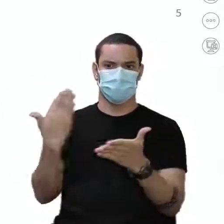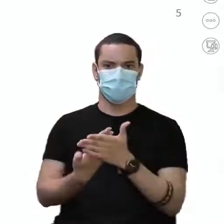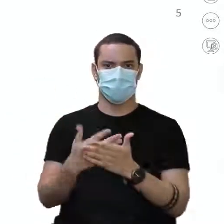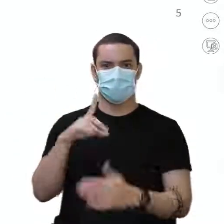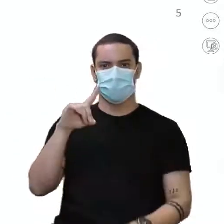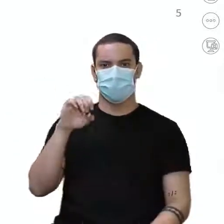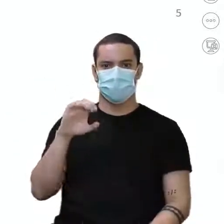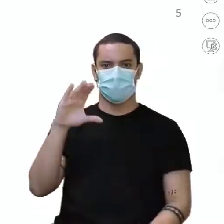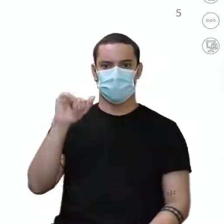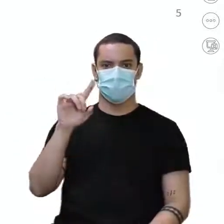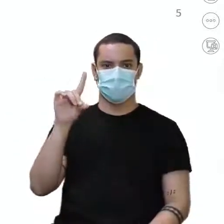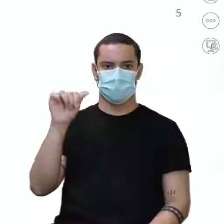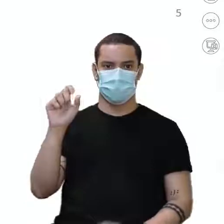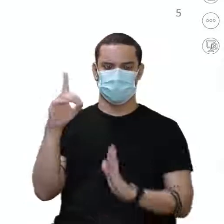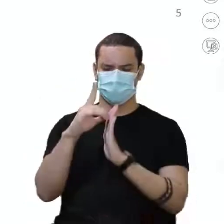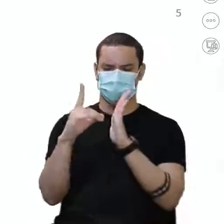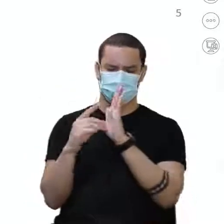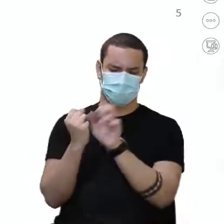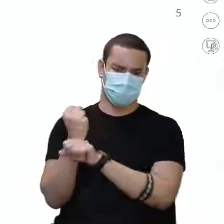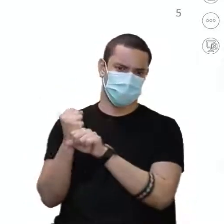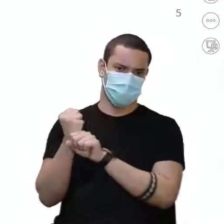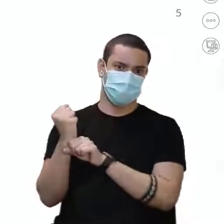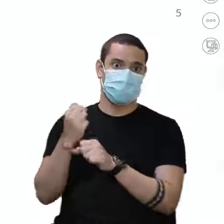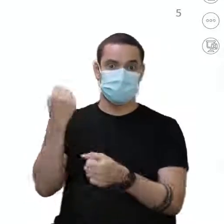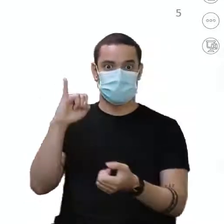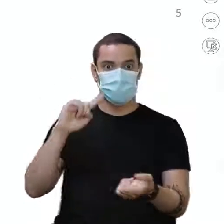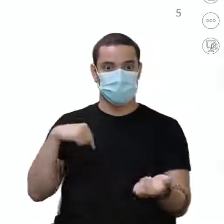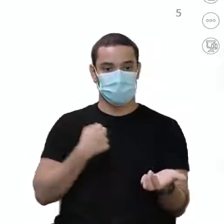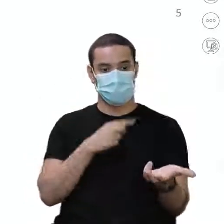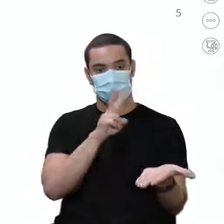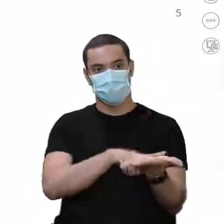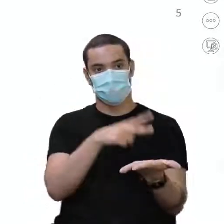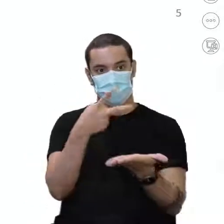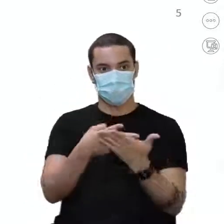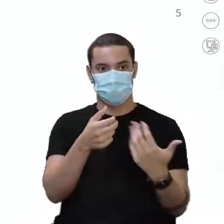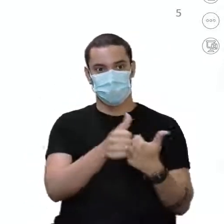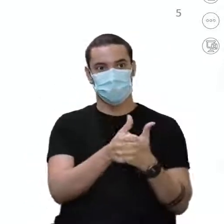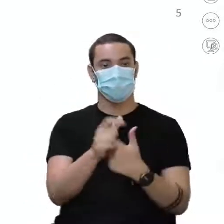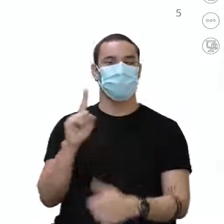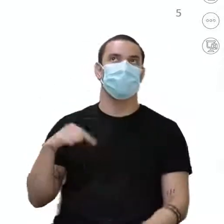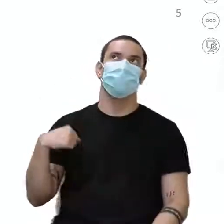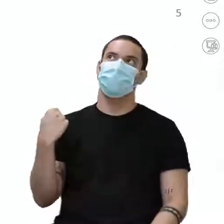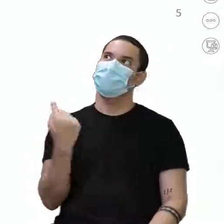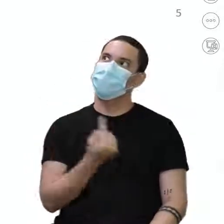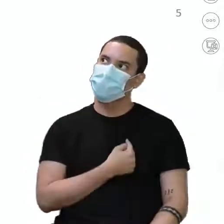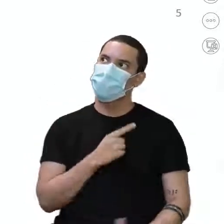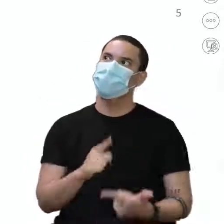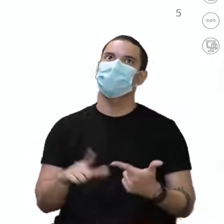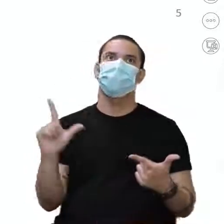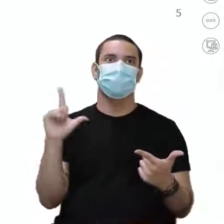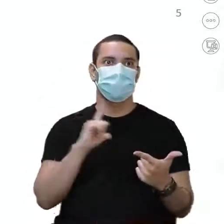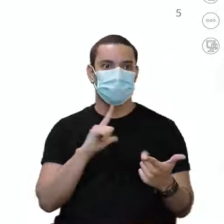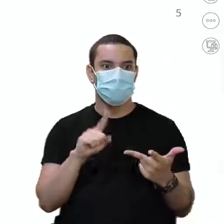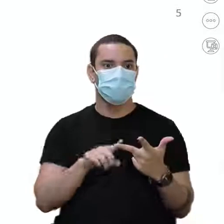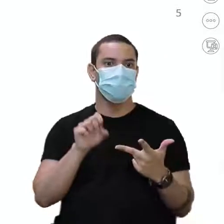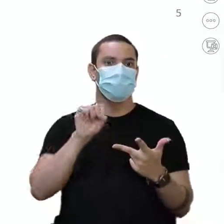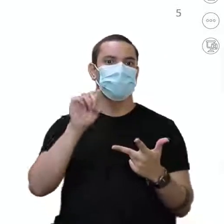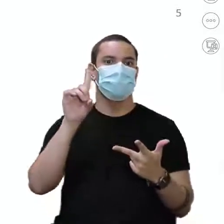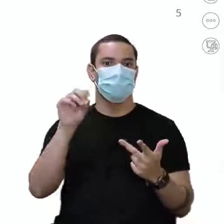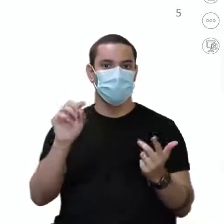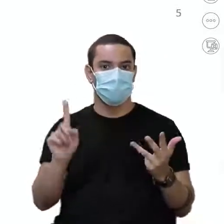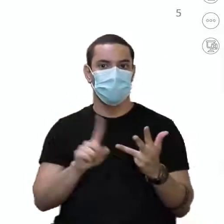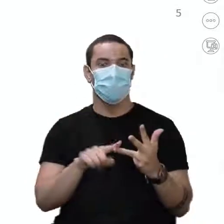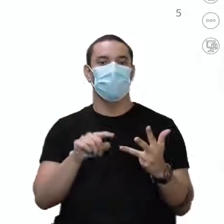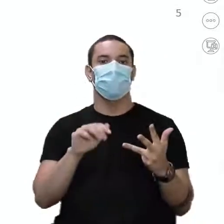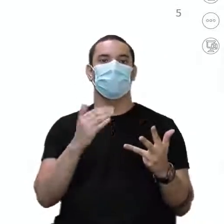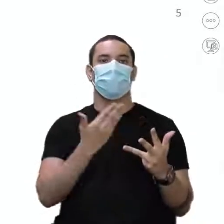been, que se eu fosse traduzir ao pé da letra, nós temos sido amigos